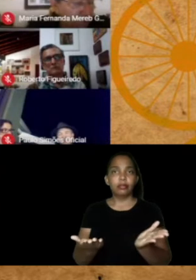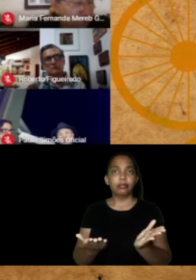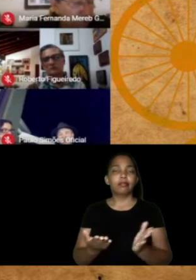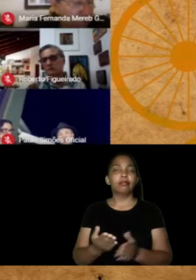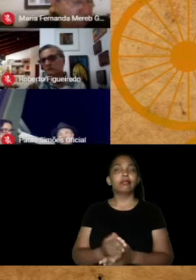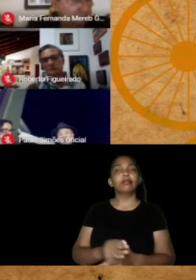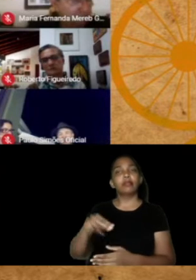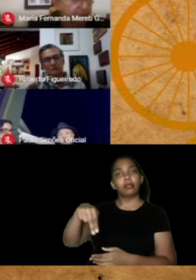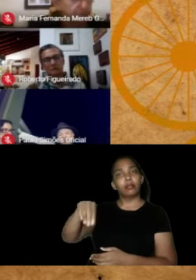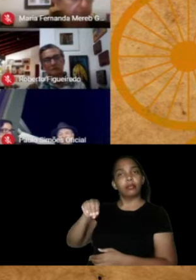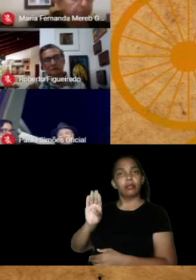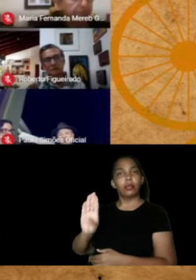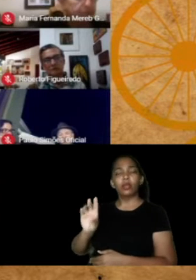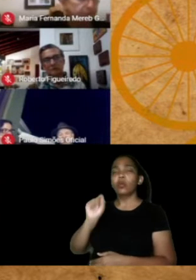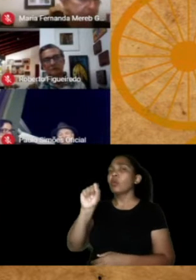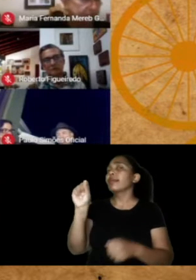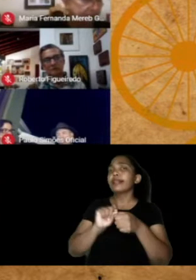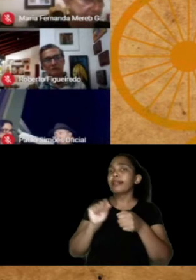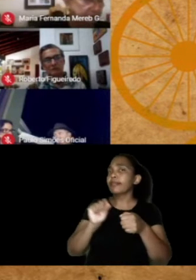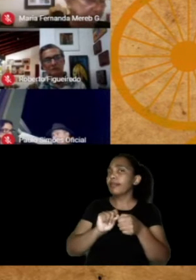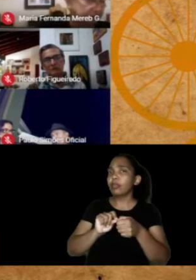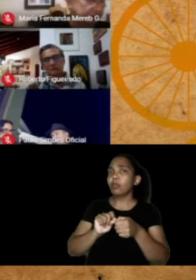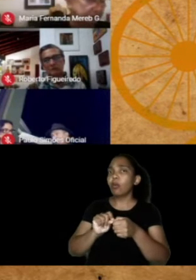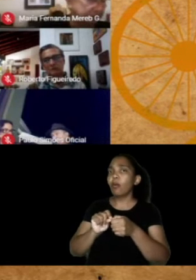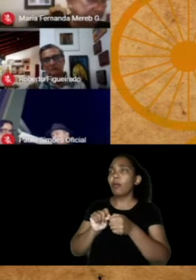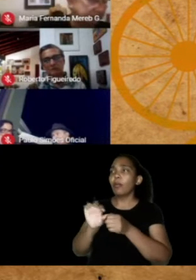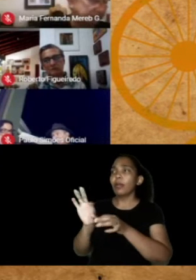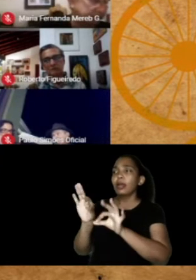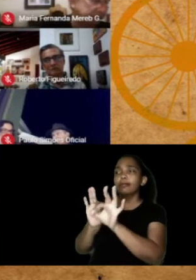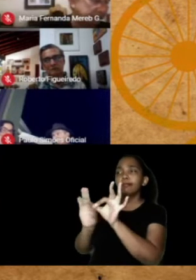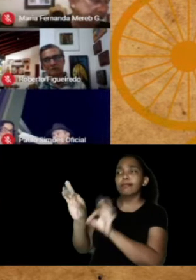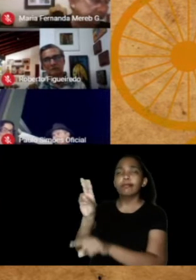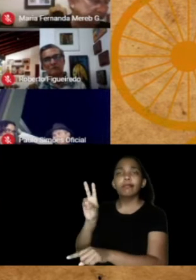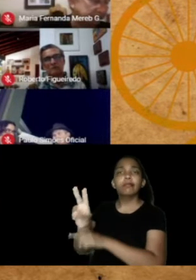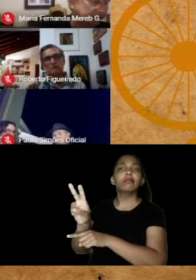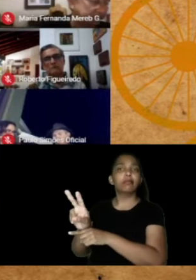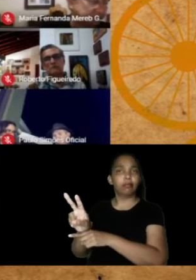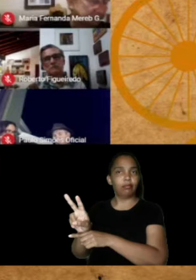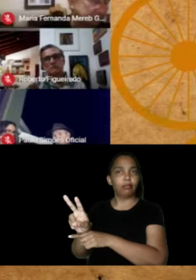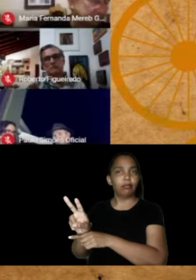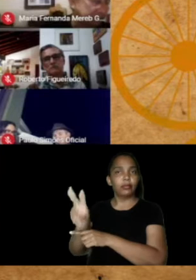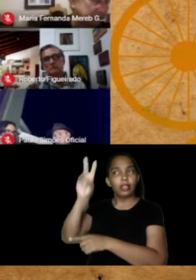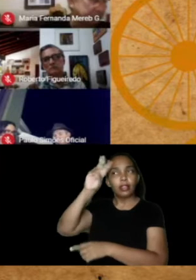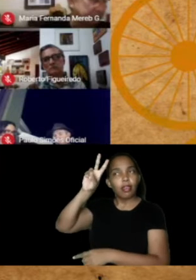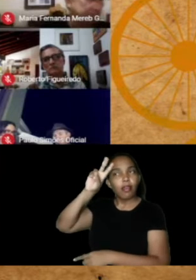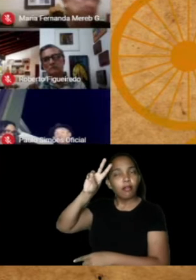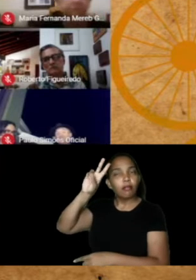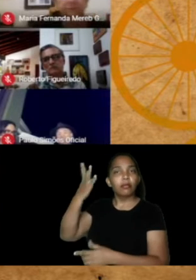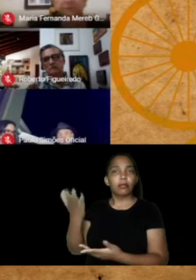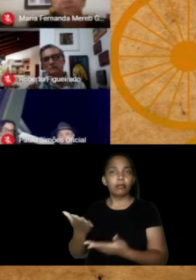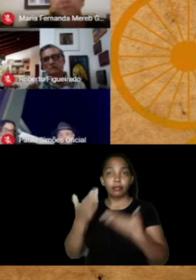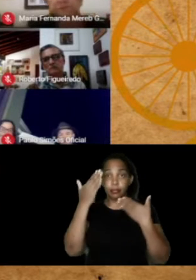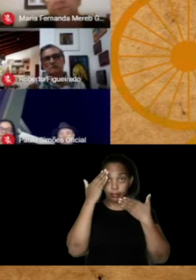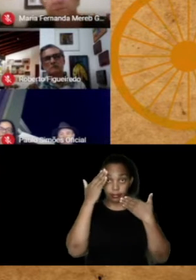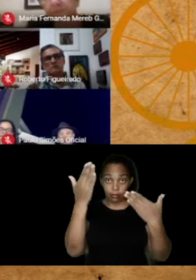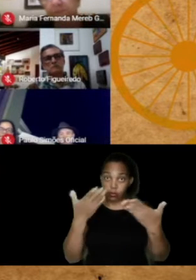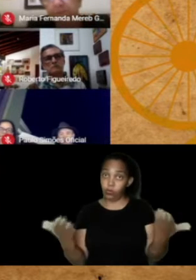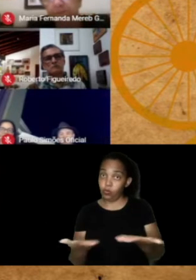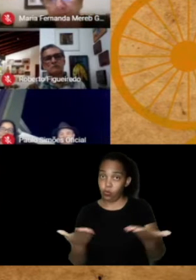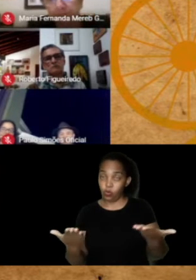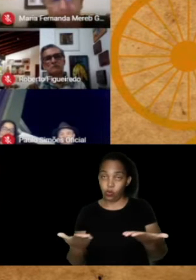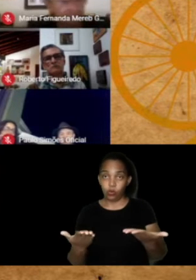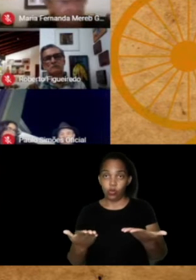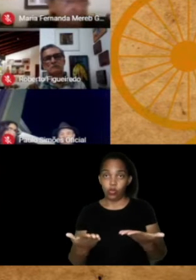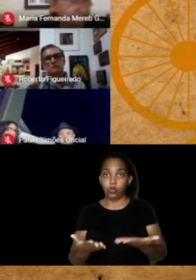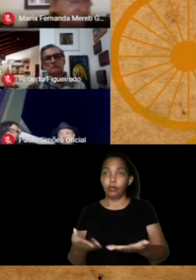feito para mantê-lo vivo. Por isso, agradeço os nossos convidados de hoje e faço agora